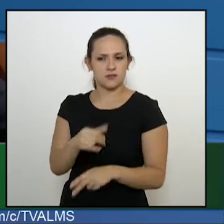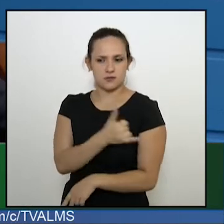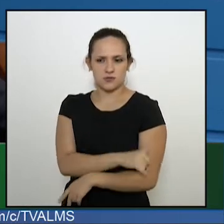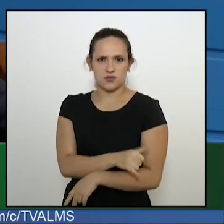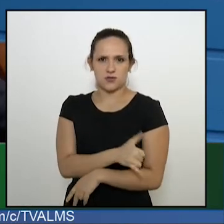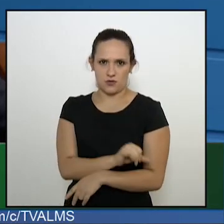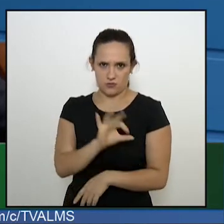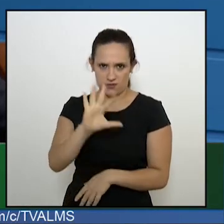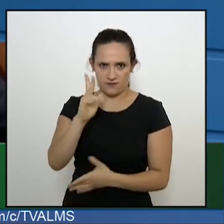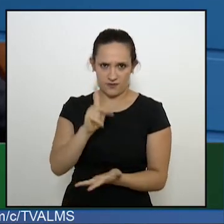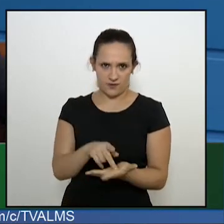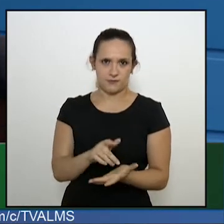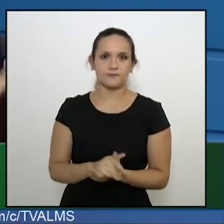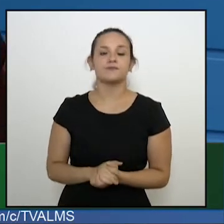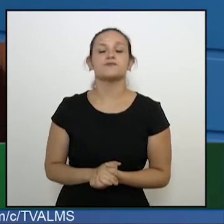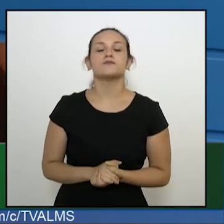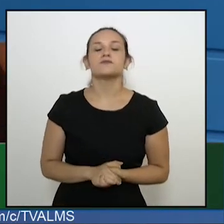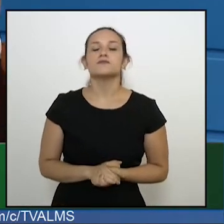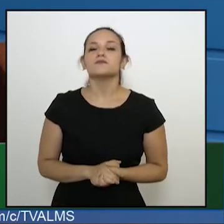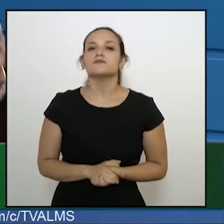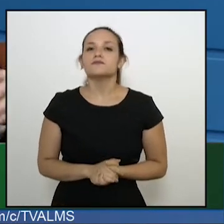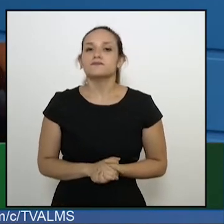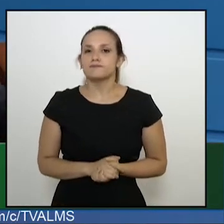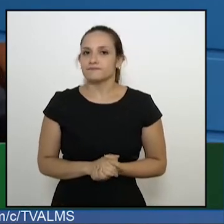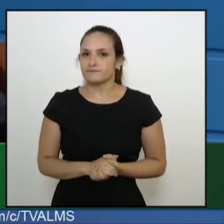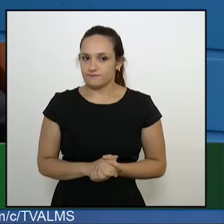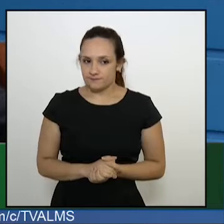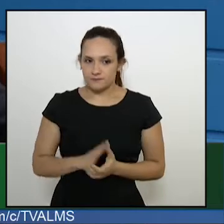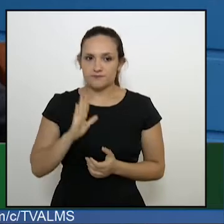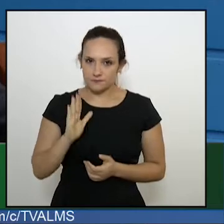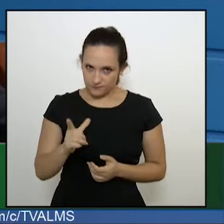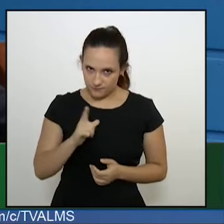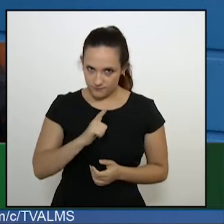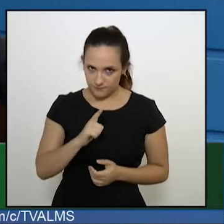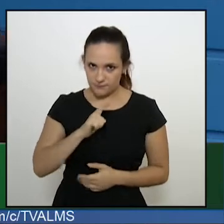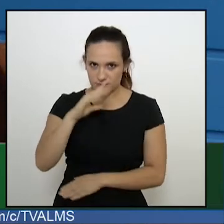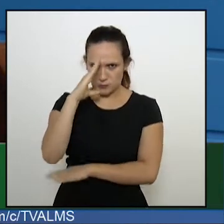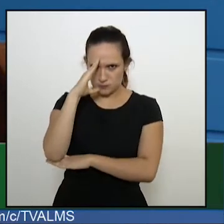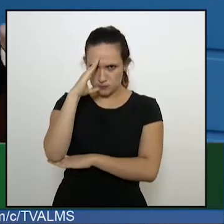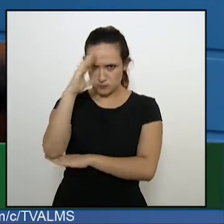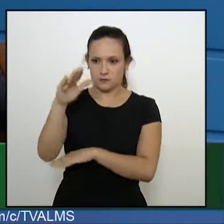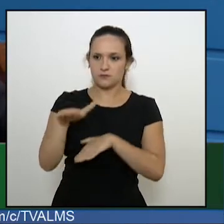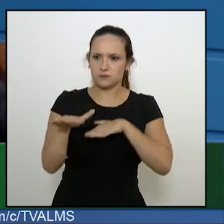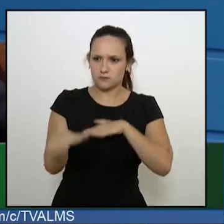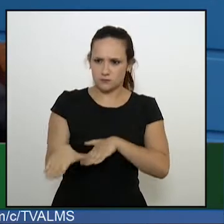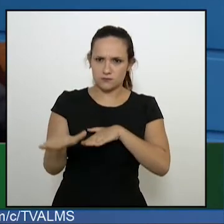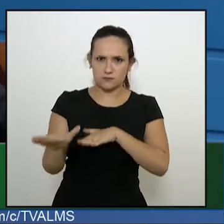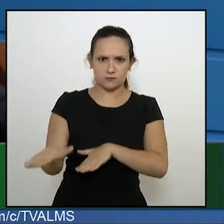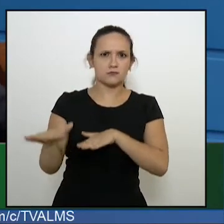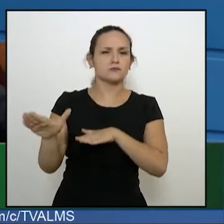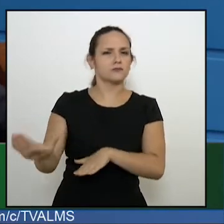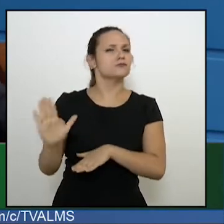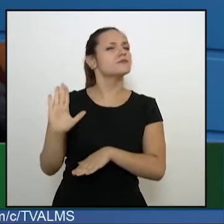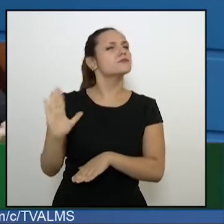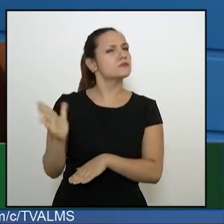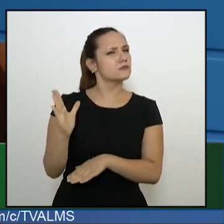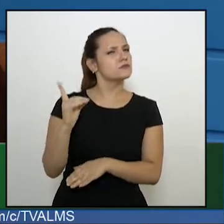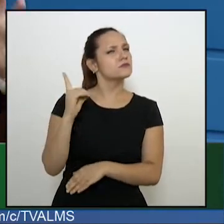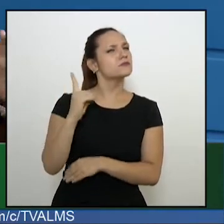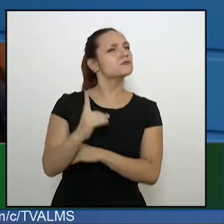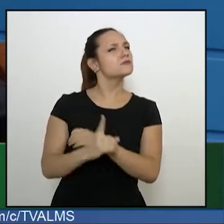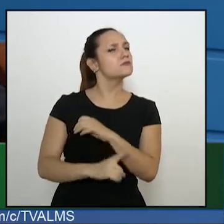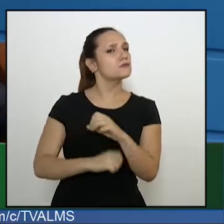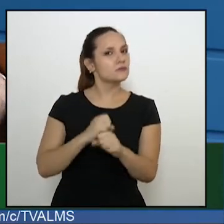nós já tínhamos a presença do Exército no Rio de Janeiro há mais de ano, portanto,